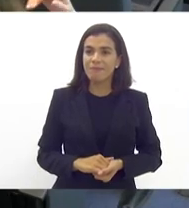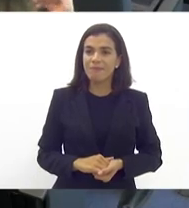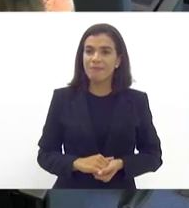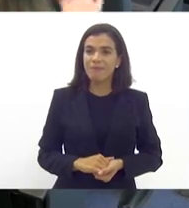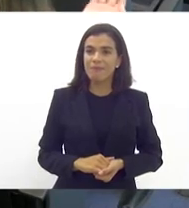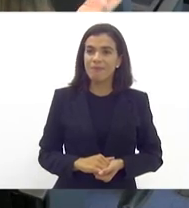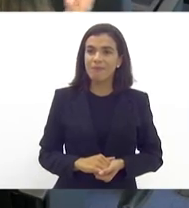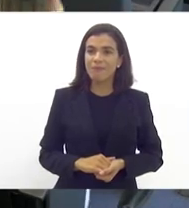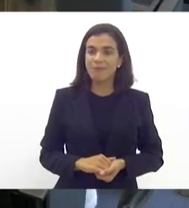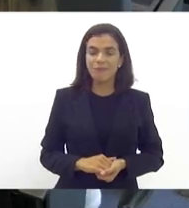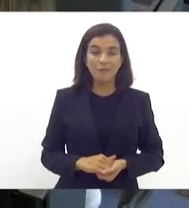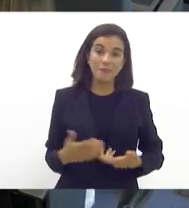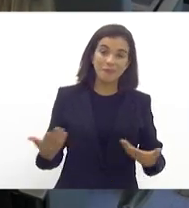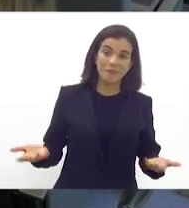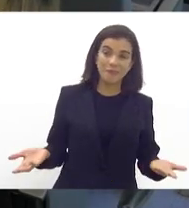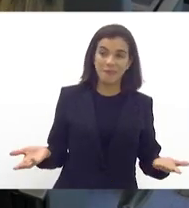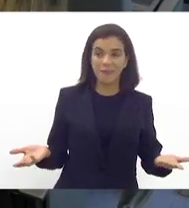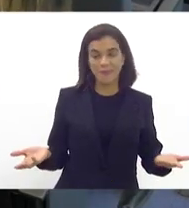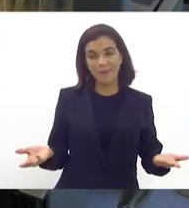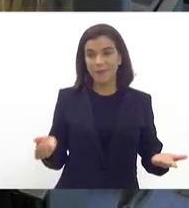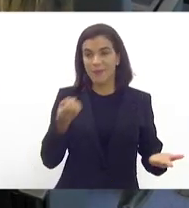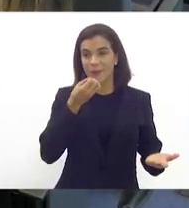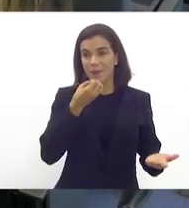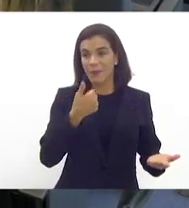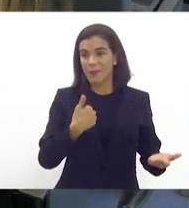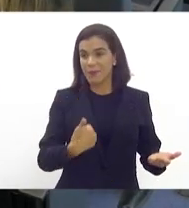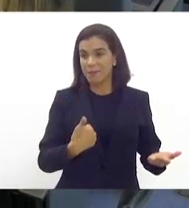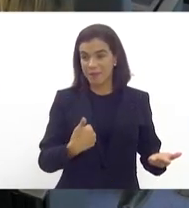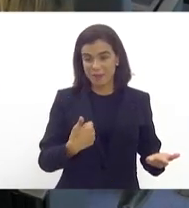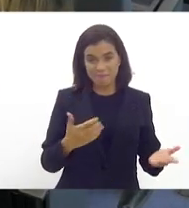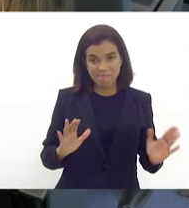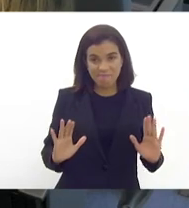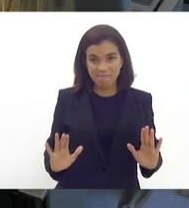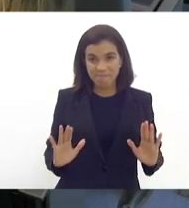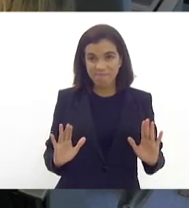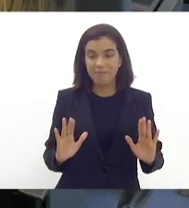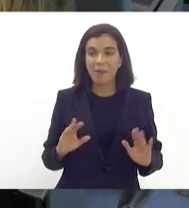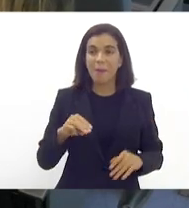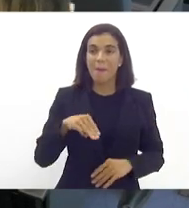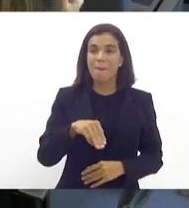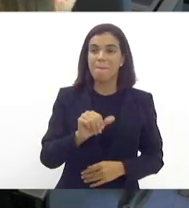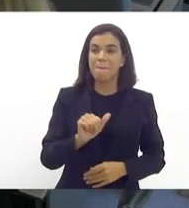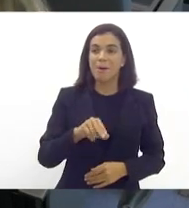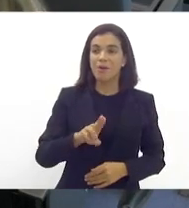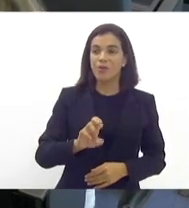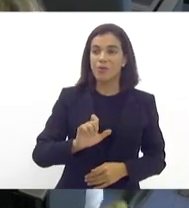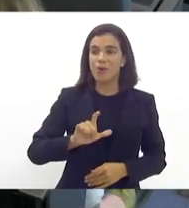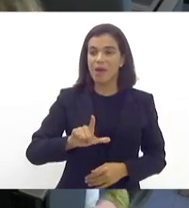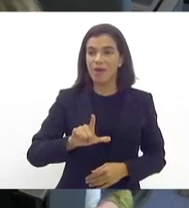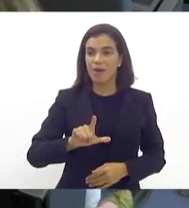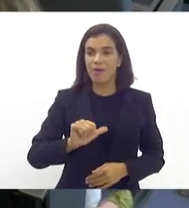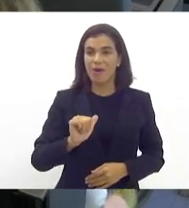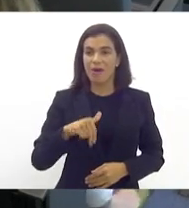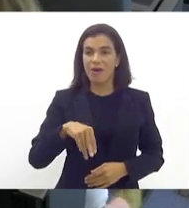confirm bom então tudo bem eh Senor Manuel Antônio perz